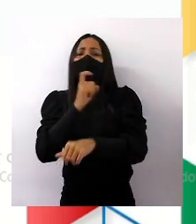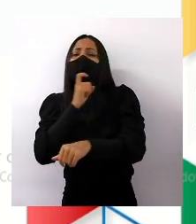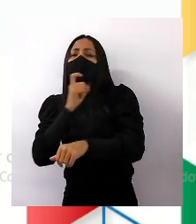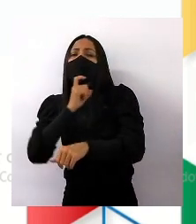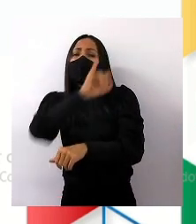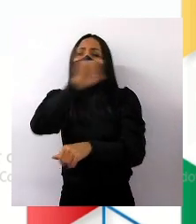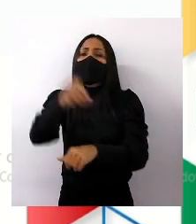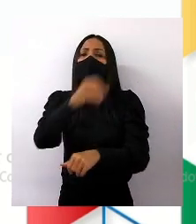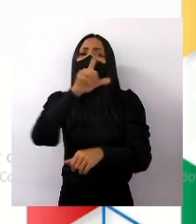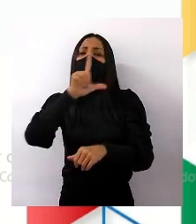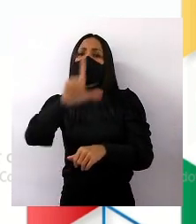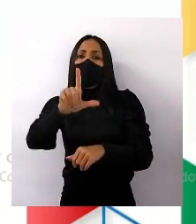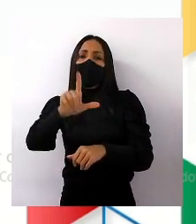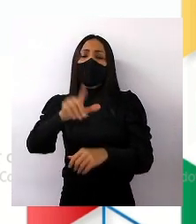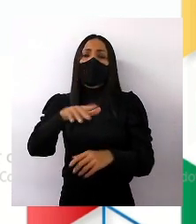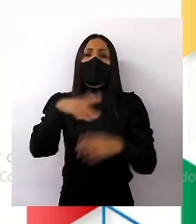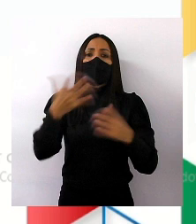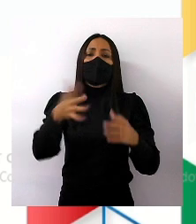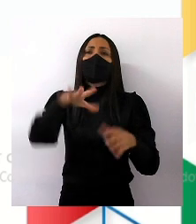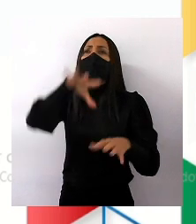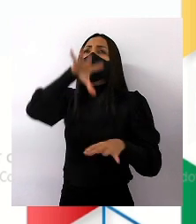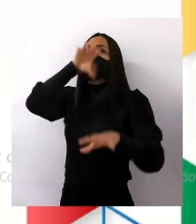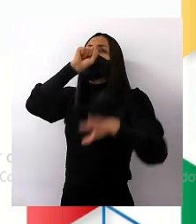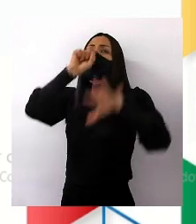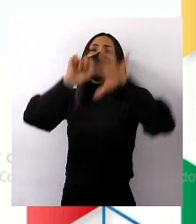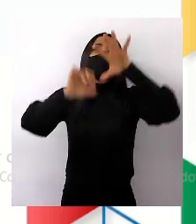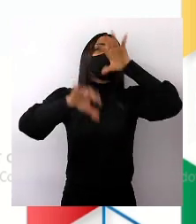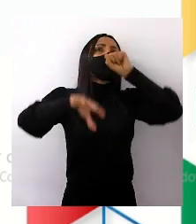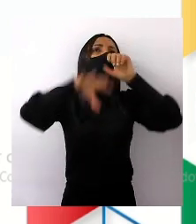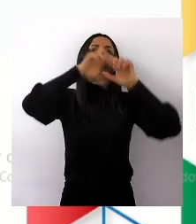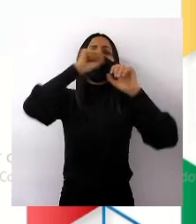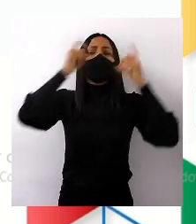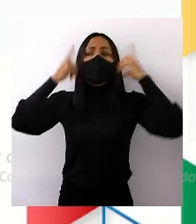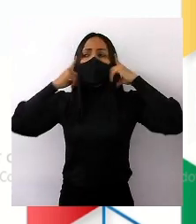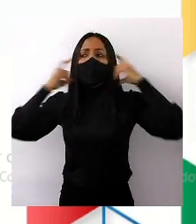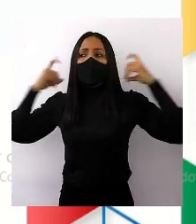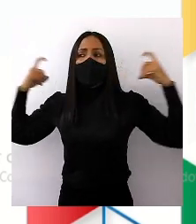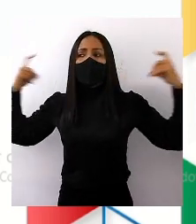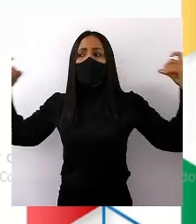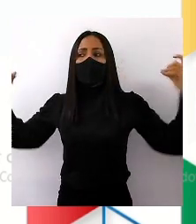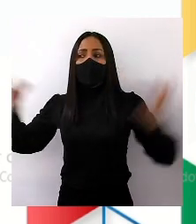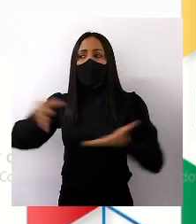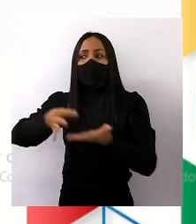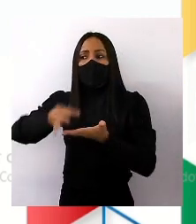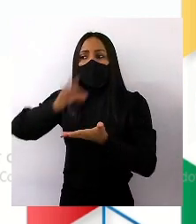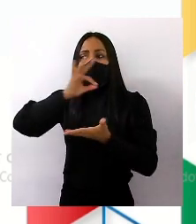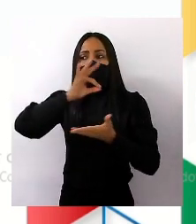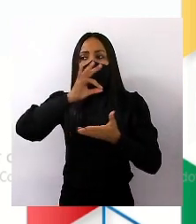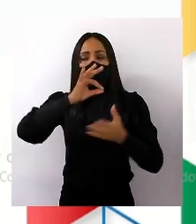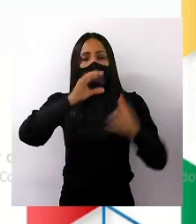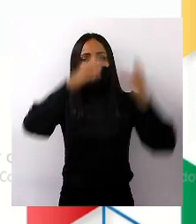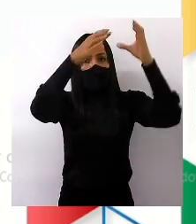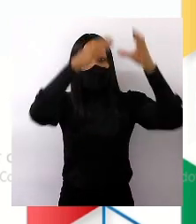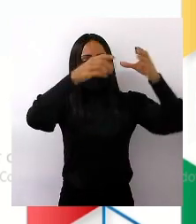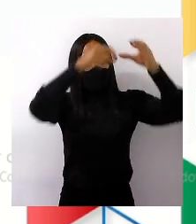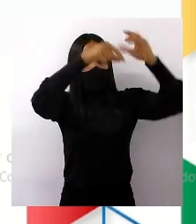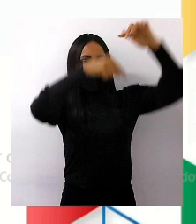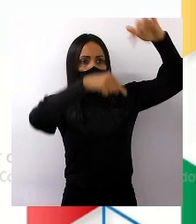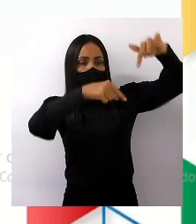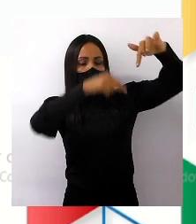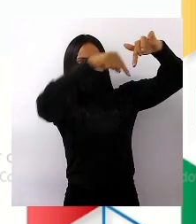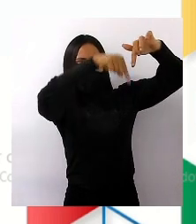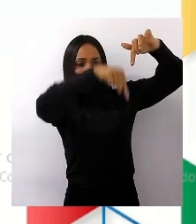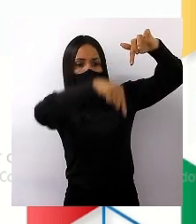julho, num cheiro o barulho do café descendo quente pelo bule